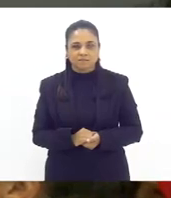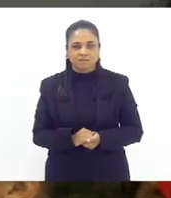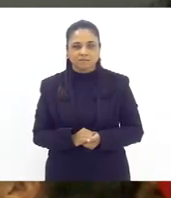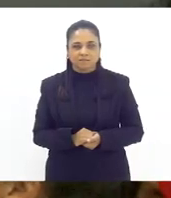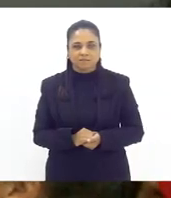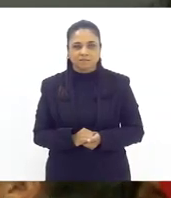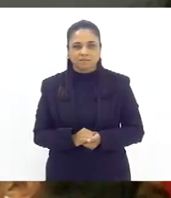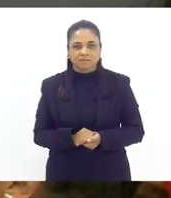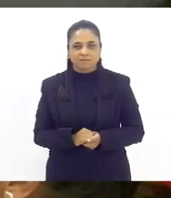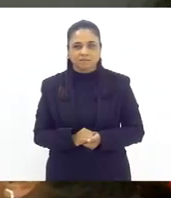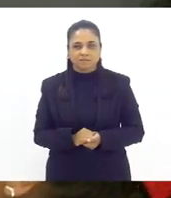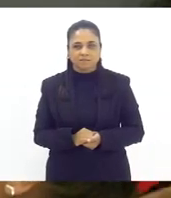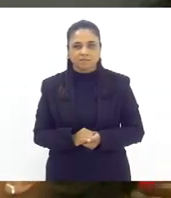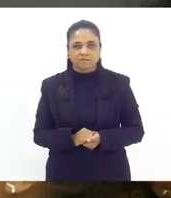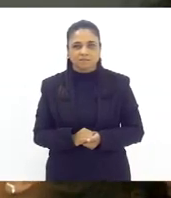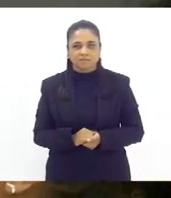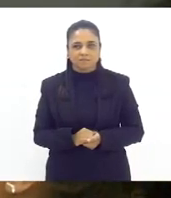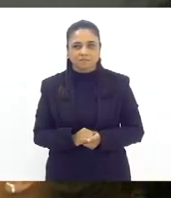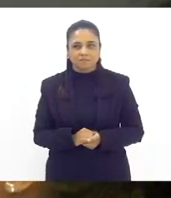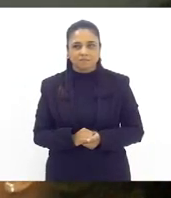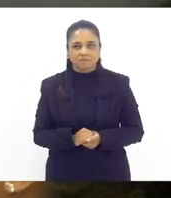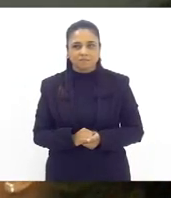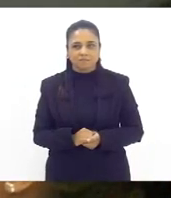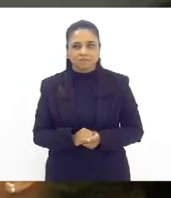município do Rio